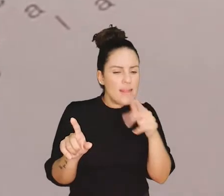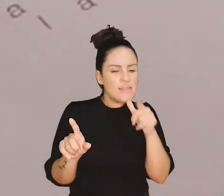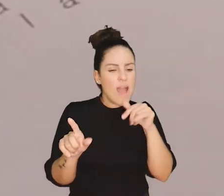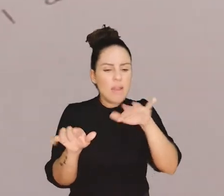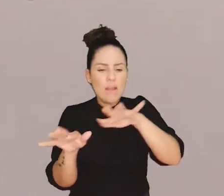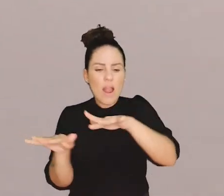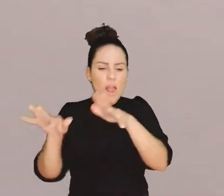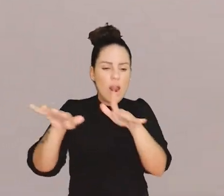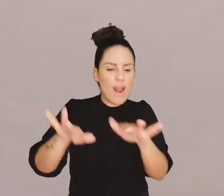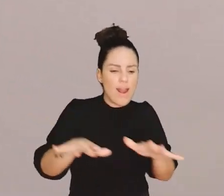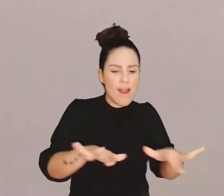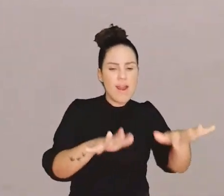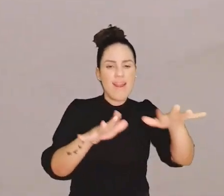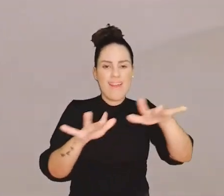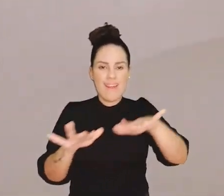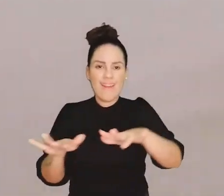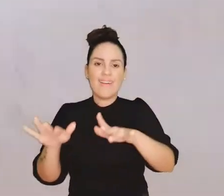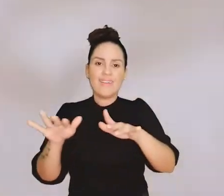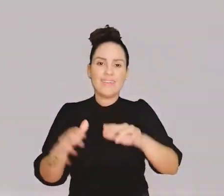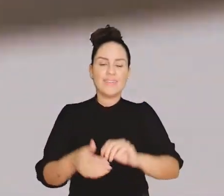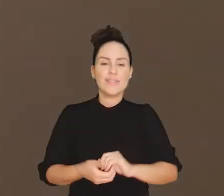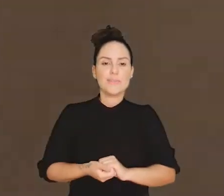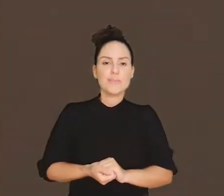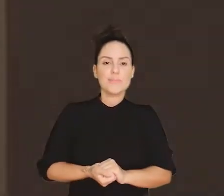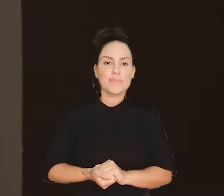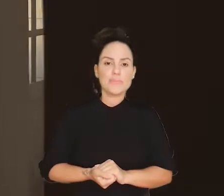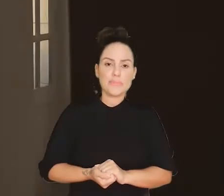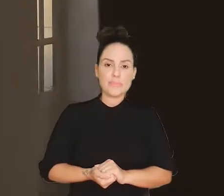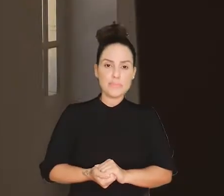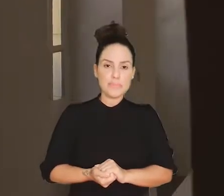de um mar encrespado.